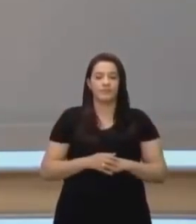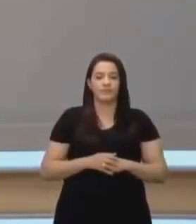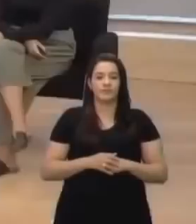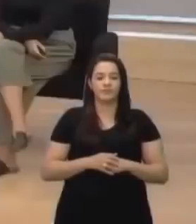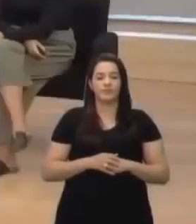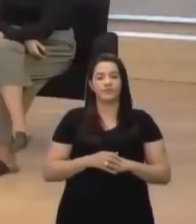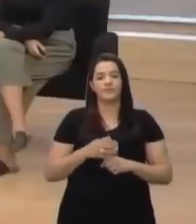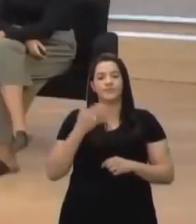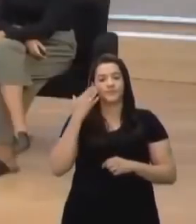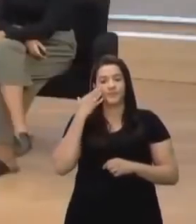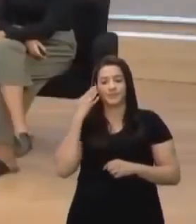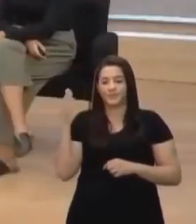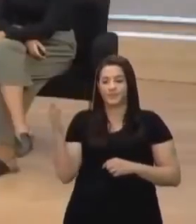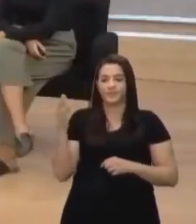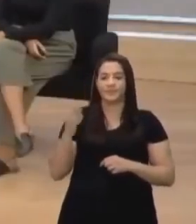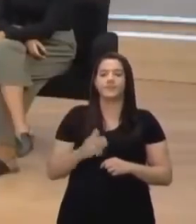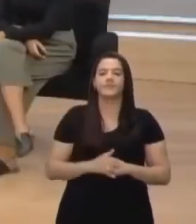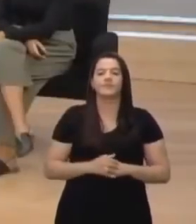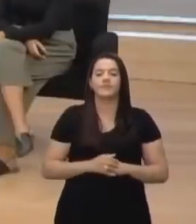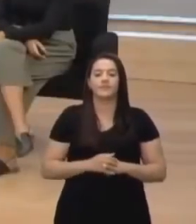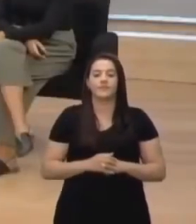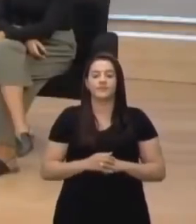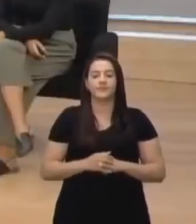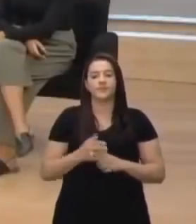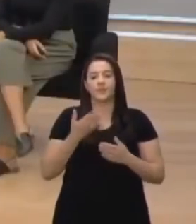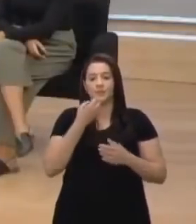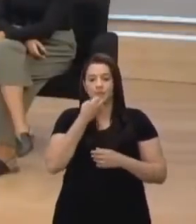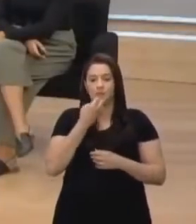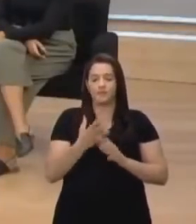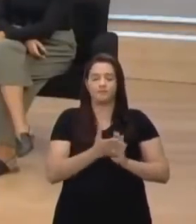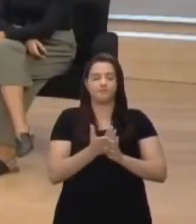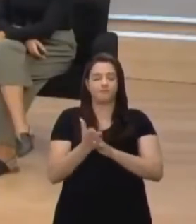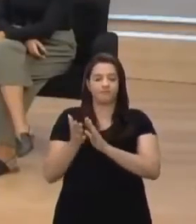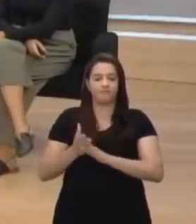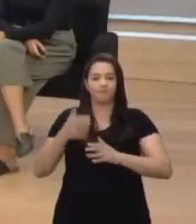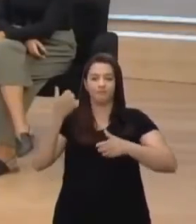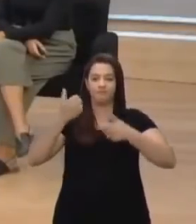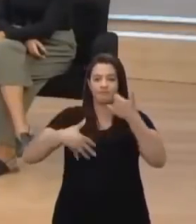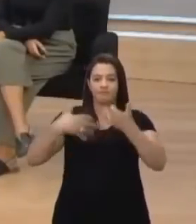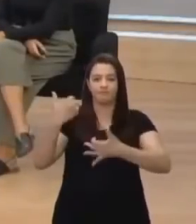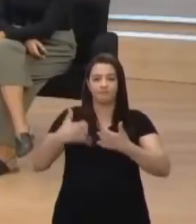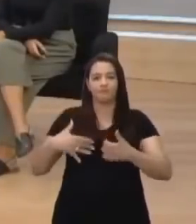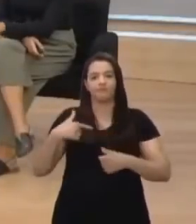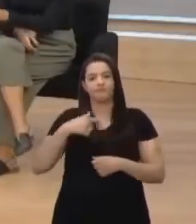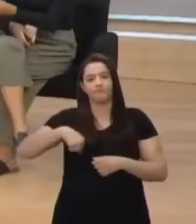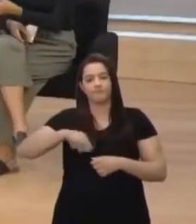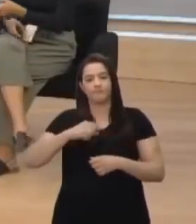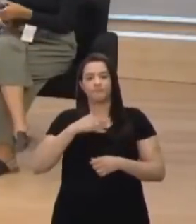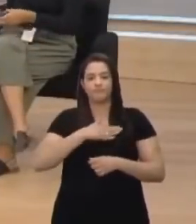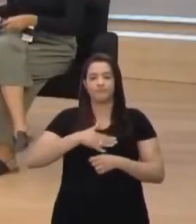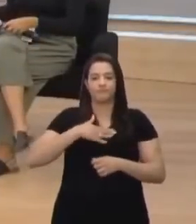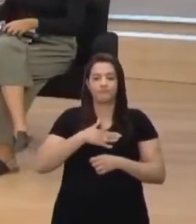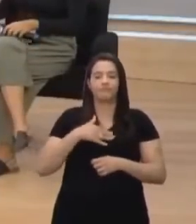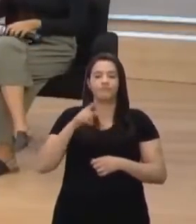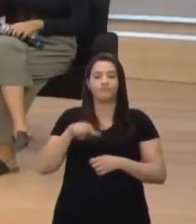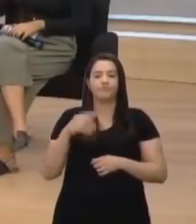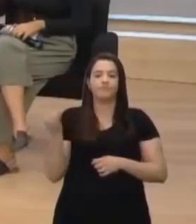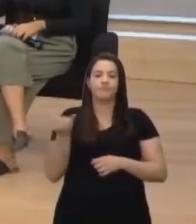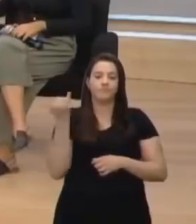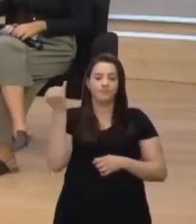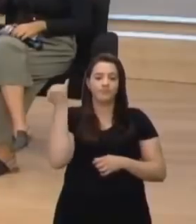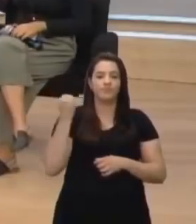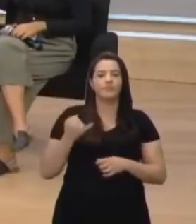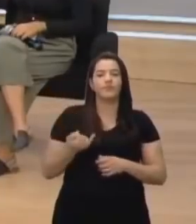aí. Muito obrigada, Cecília, parabéns, muito boa sua explanação, gostamos demais. E muito importante,